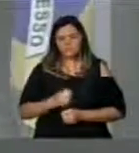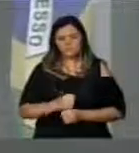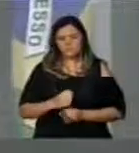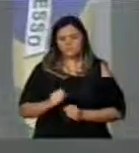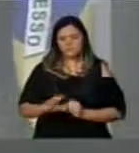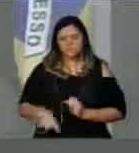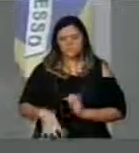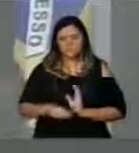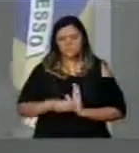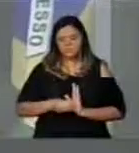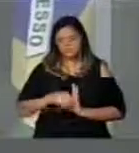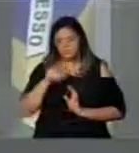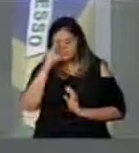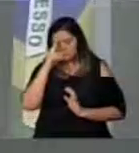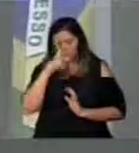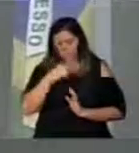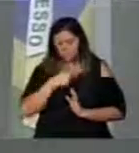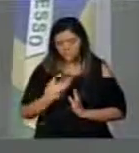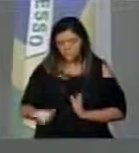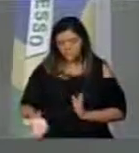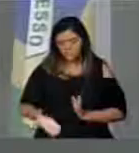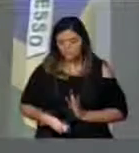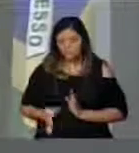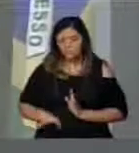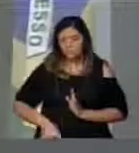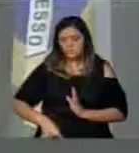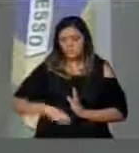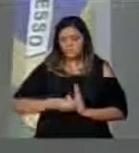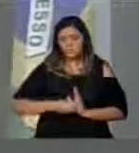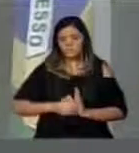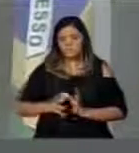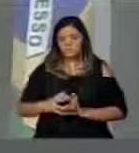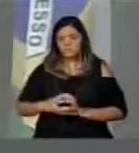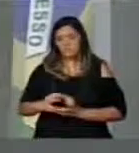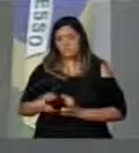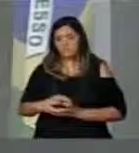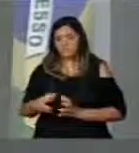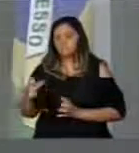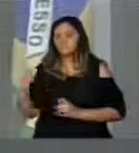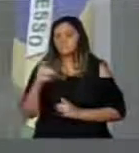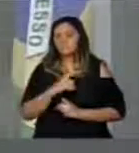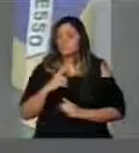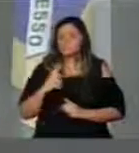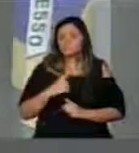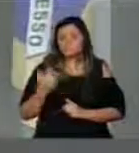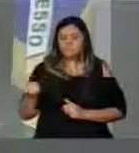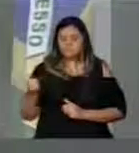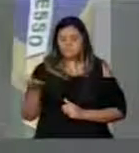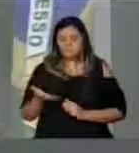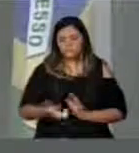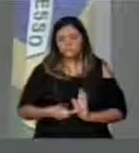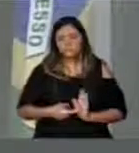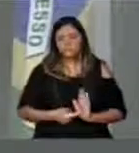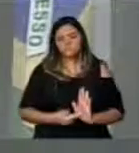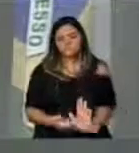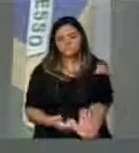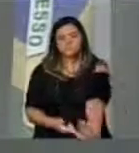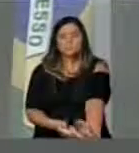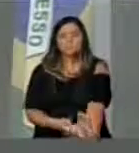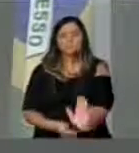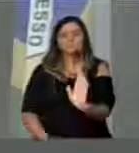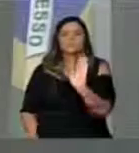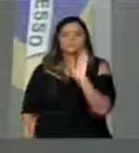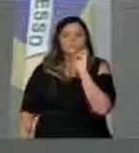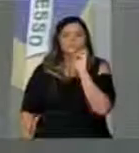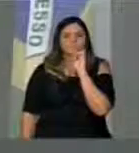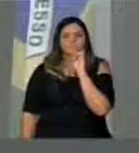impositivo para as emendas de bancada que são priorizados pelas bancadas e aqui um exemplo claro nosso lado o ceará é o estado